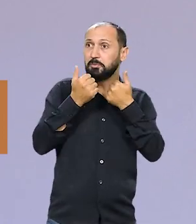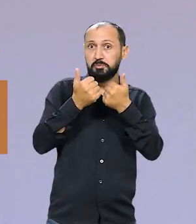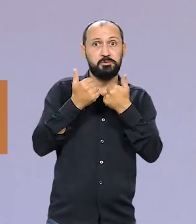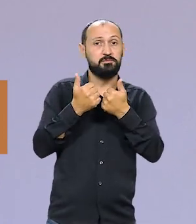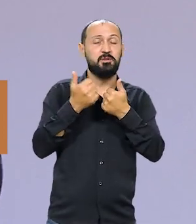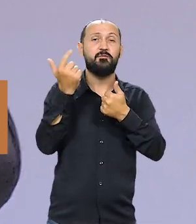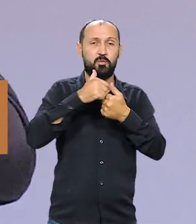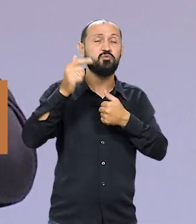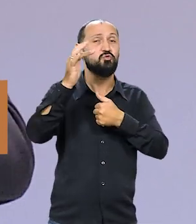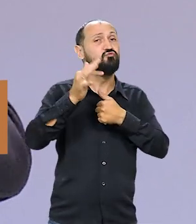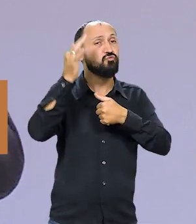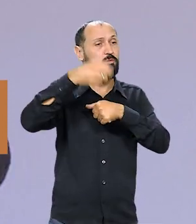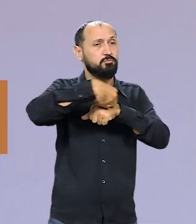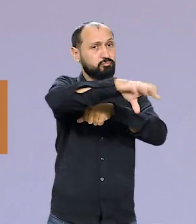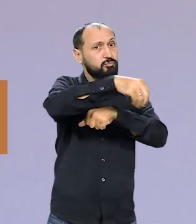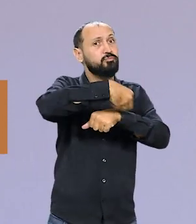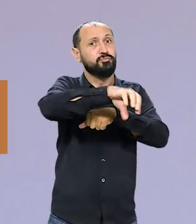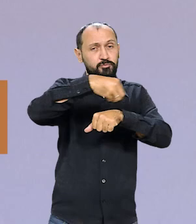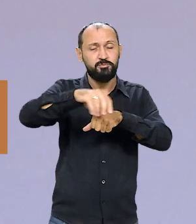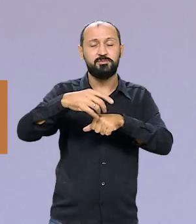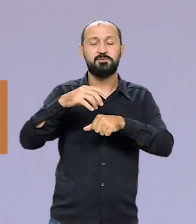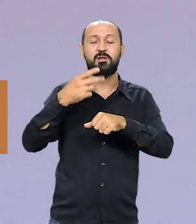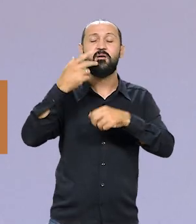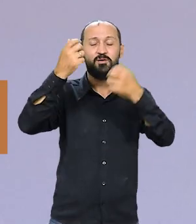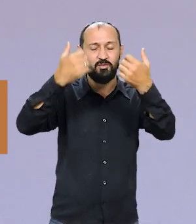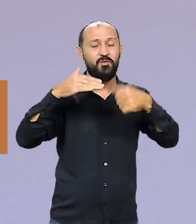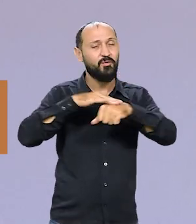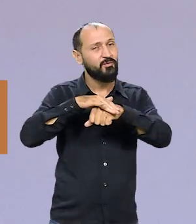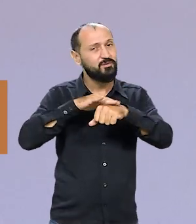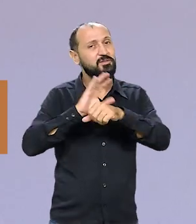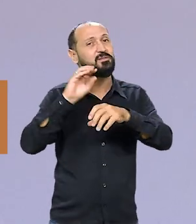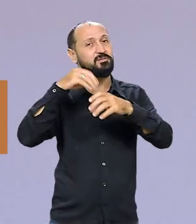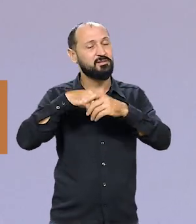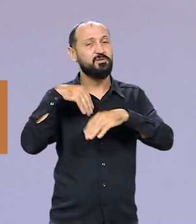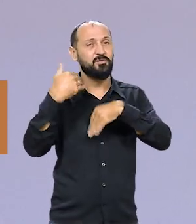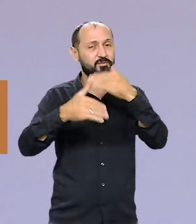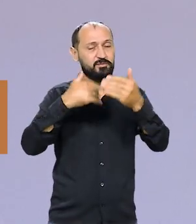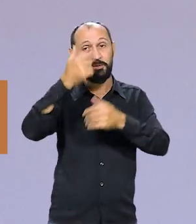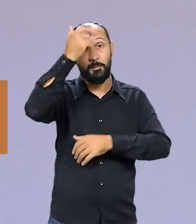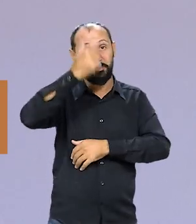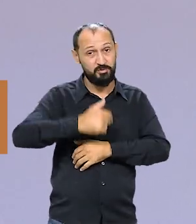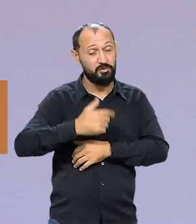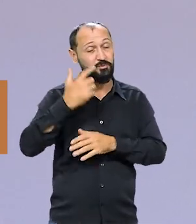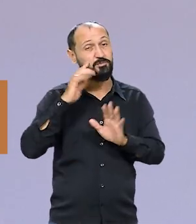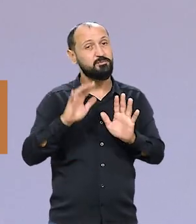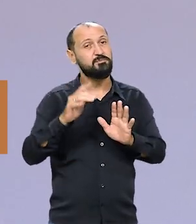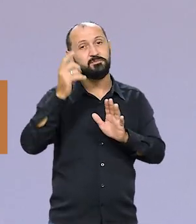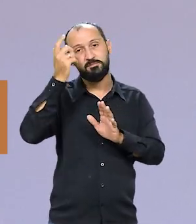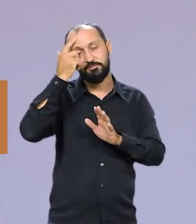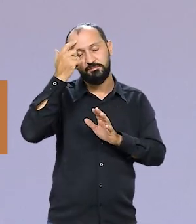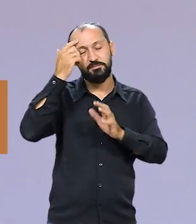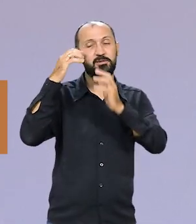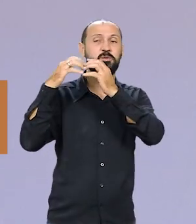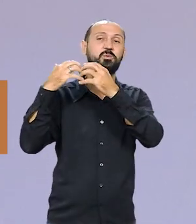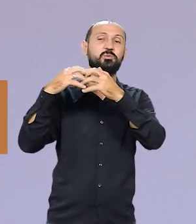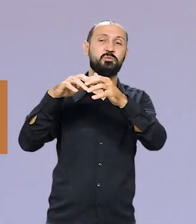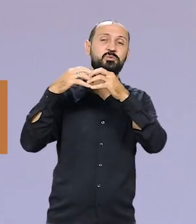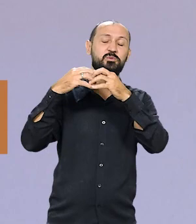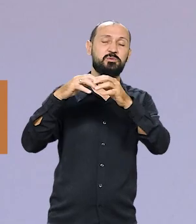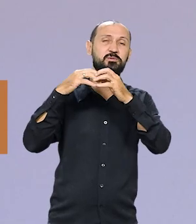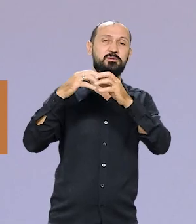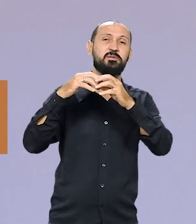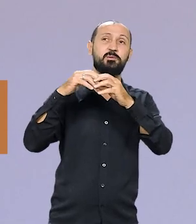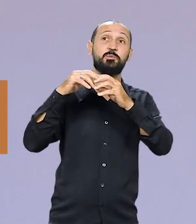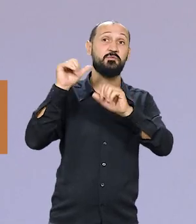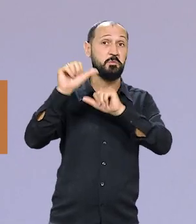coisas positivas, ela vai conseguir. Lógico que a gente está falando dentro da evolução do ser humano. Sim. Vamos pensar num cérebro